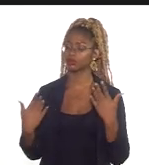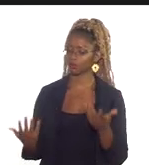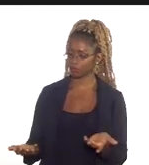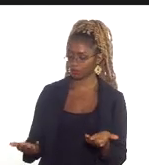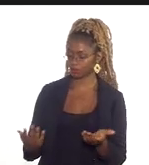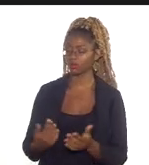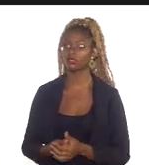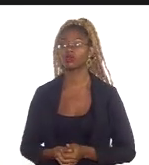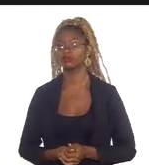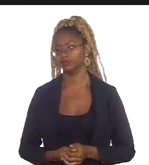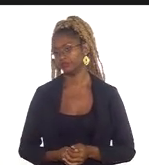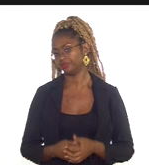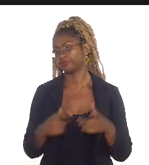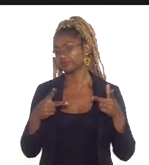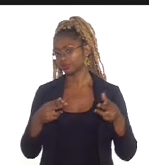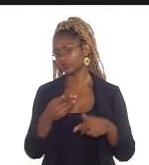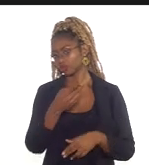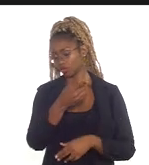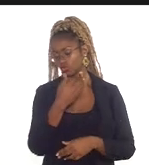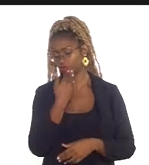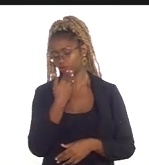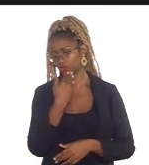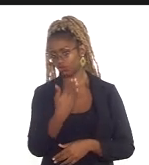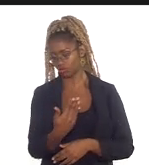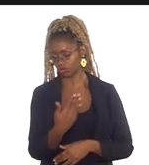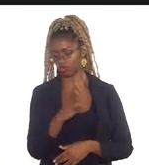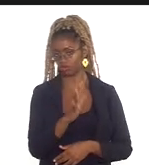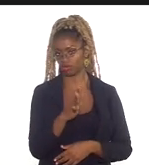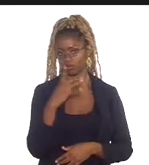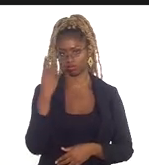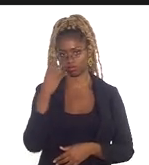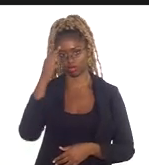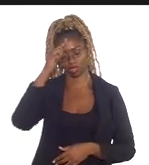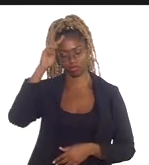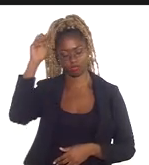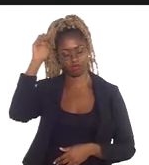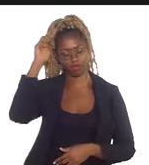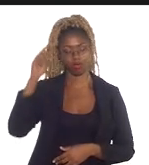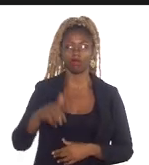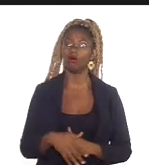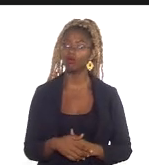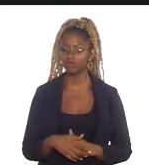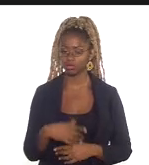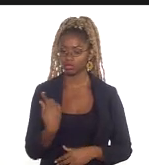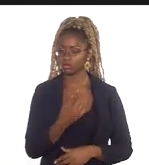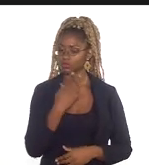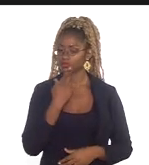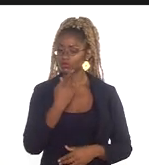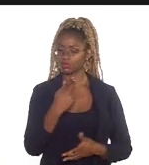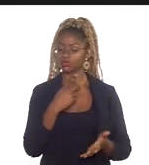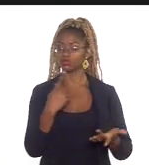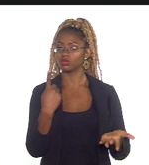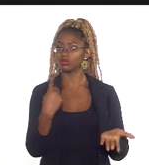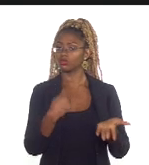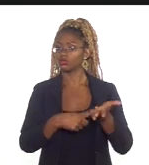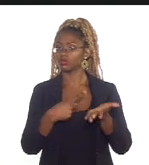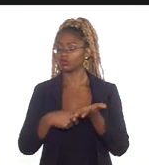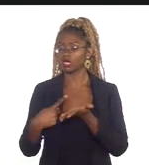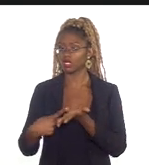conforme solicitado por Vossa Excelência, nós estamos apresentando aqui o acordo. É um acordo relativamente